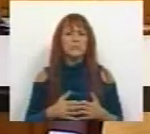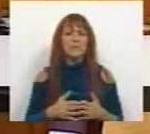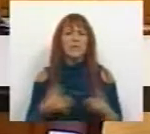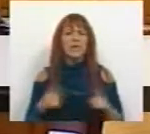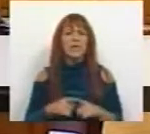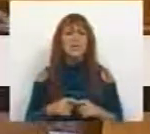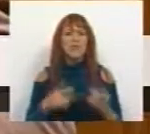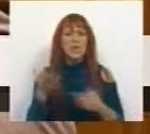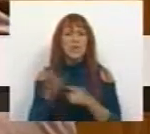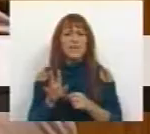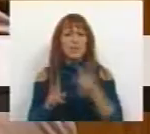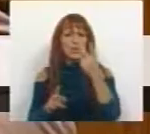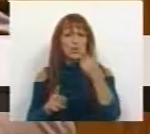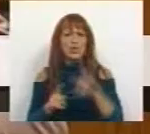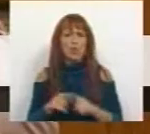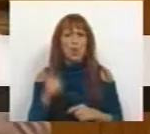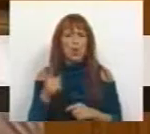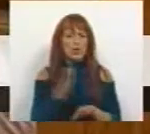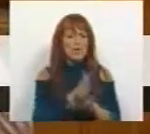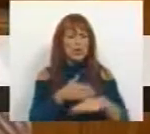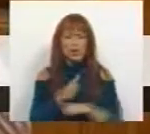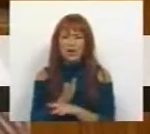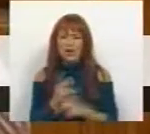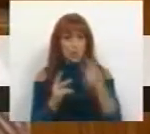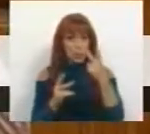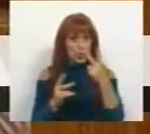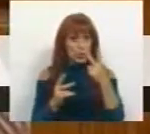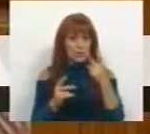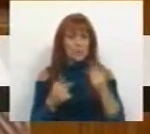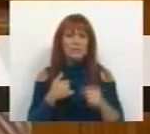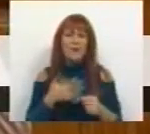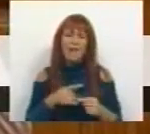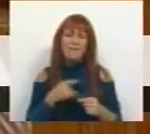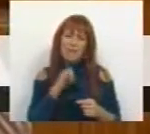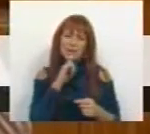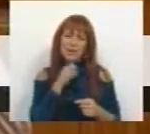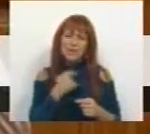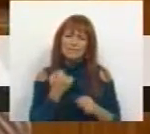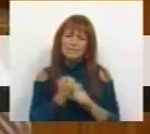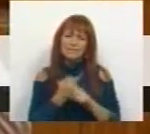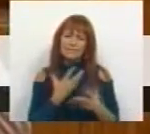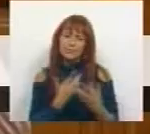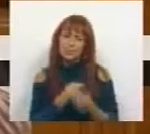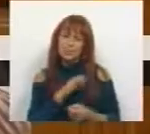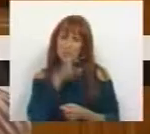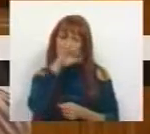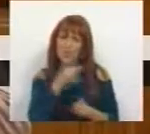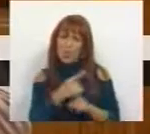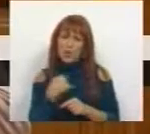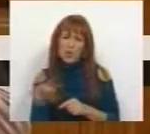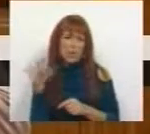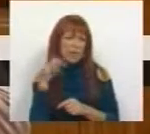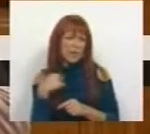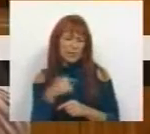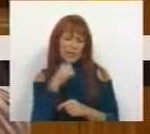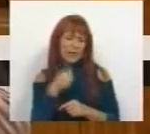por exemplo, pegando em dois exemplos concretos ou em dois setores concretos, eu gostava talvez de fazer um exercício com o Sr. Ministro, porque há uma coisa que nós